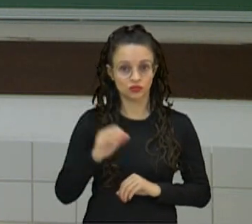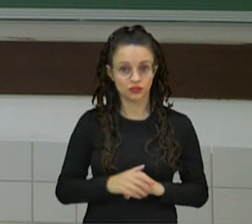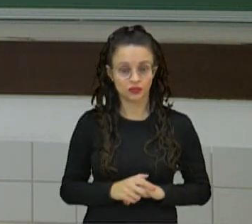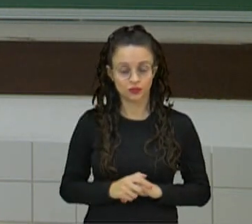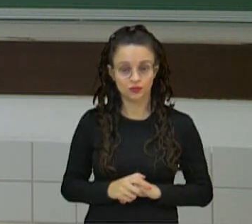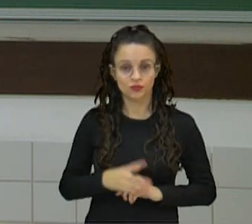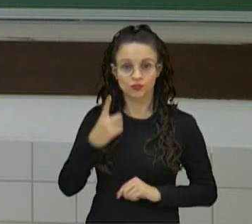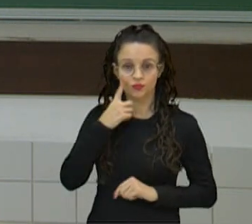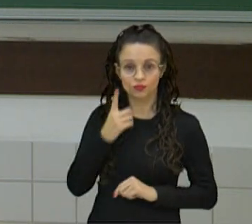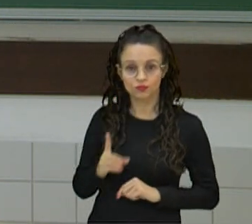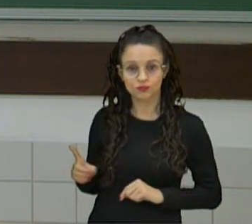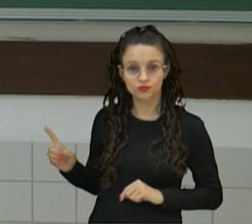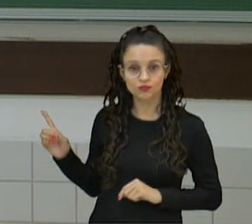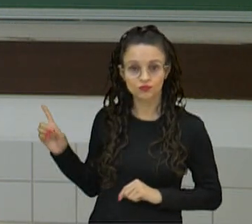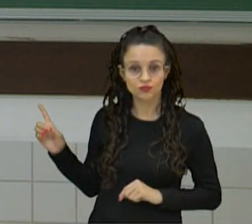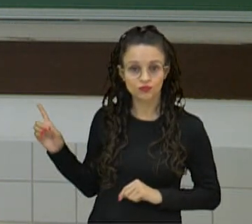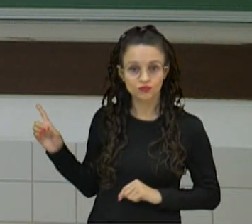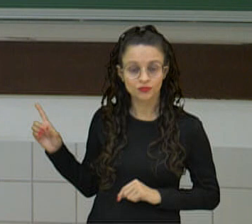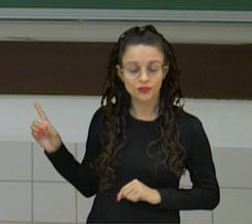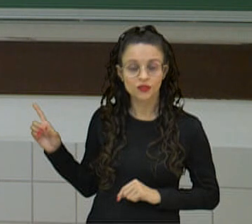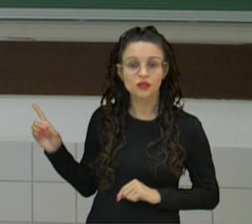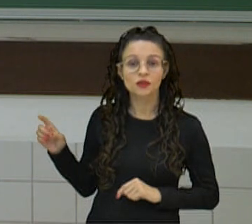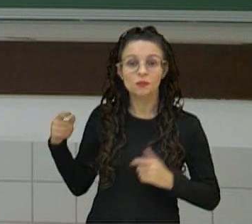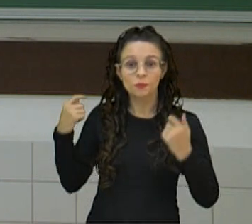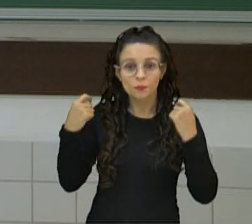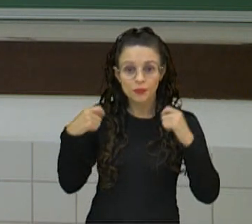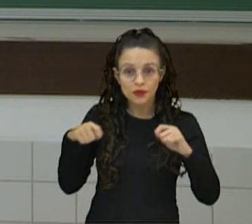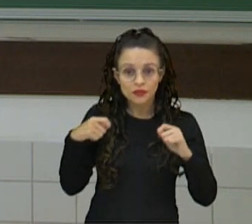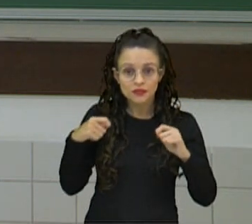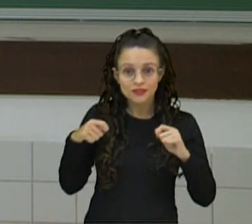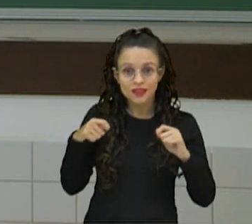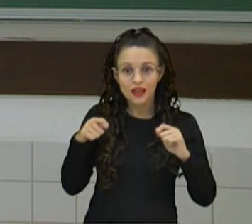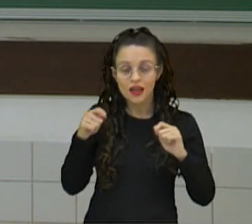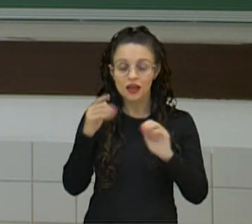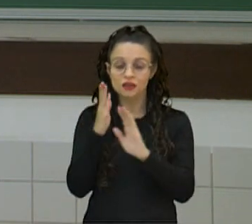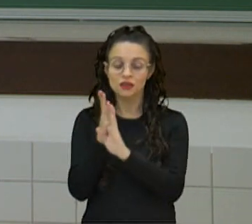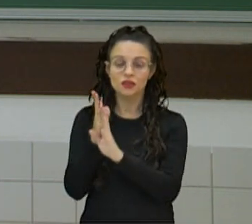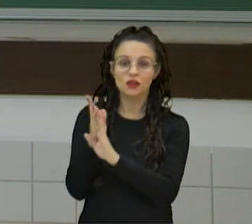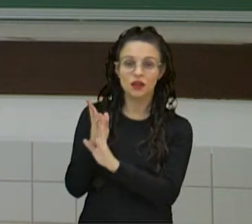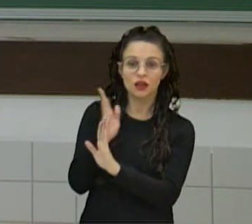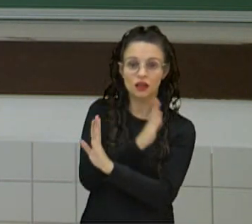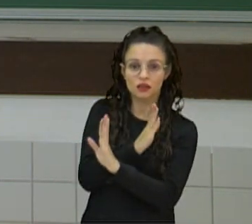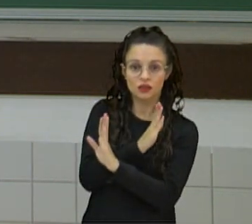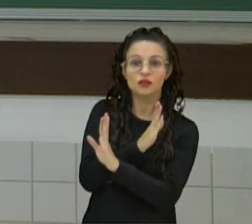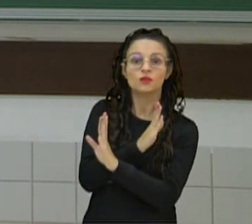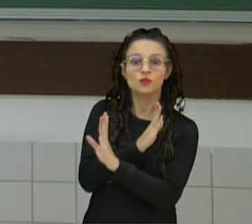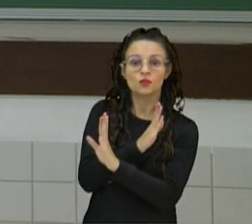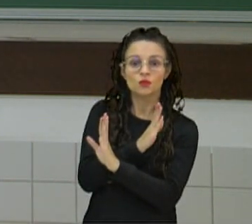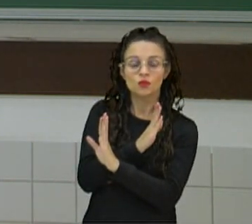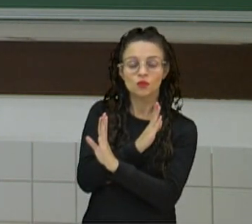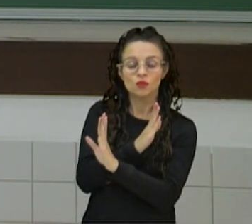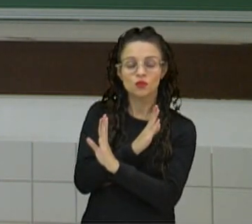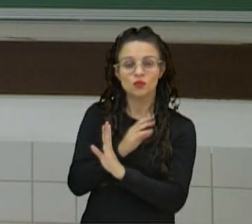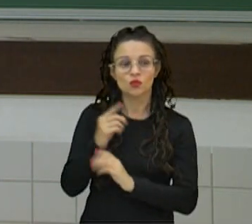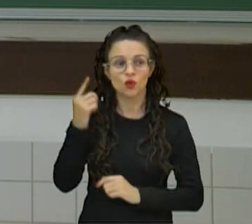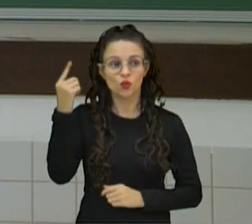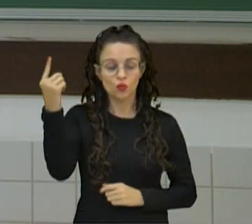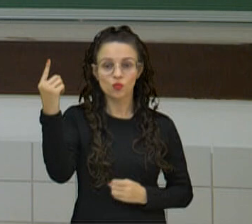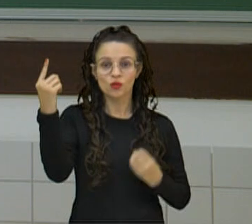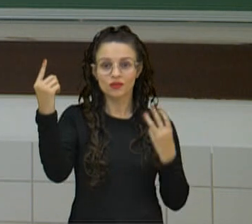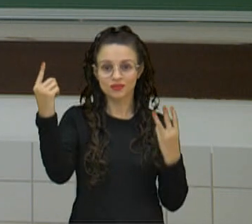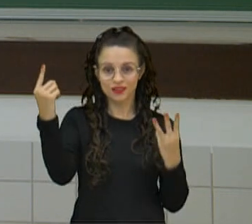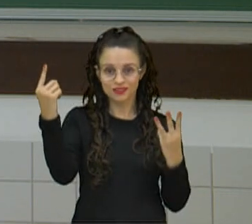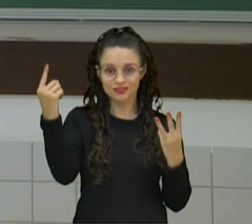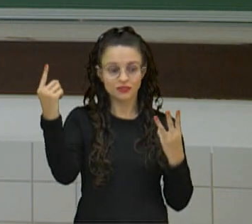meio de O2 no lado dos reagentes. Aqui eu tenho 1 e aqui eu tenho 3 dividido